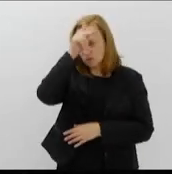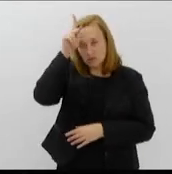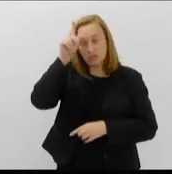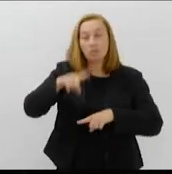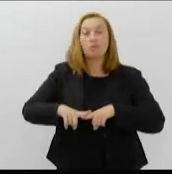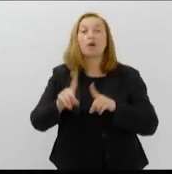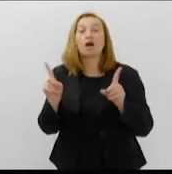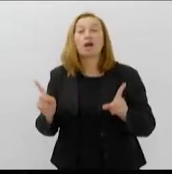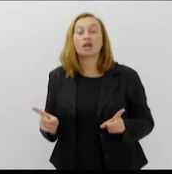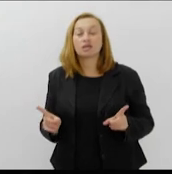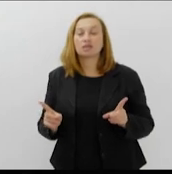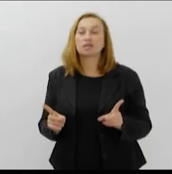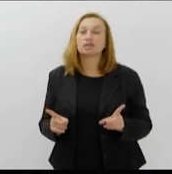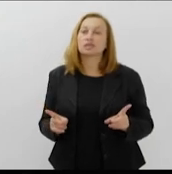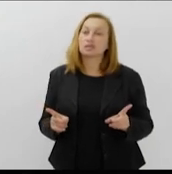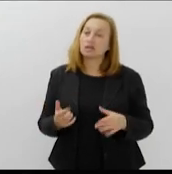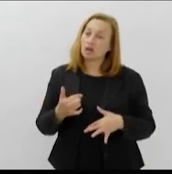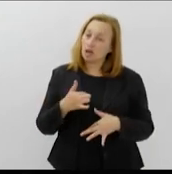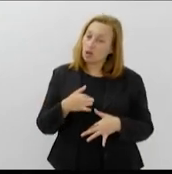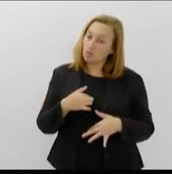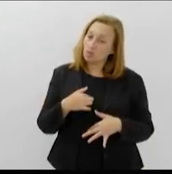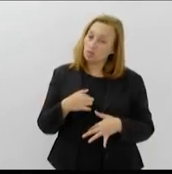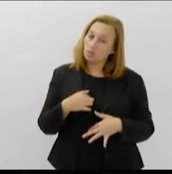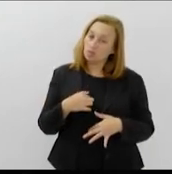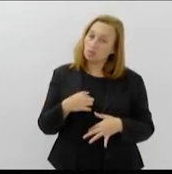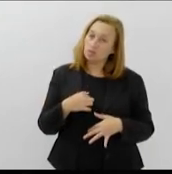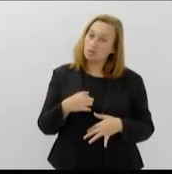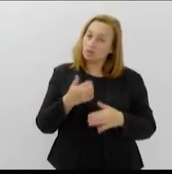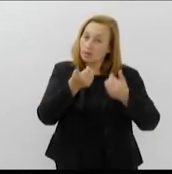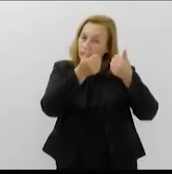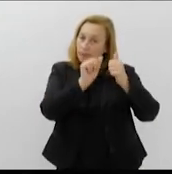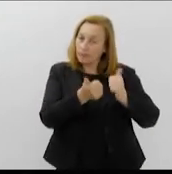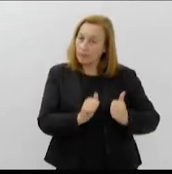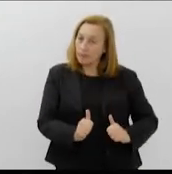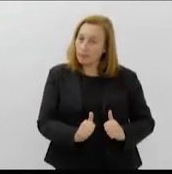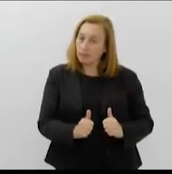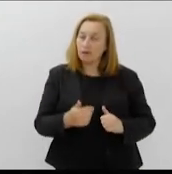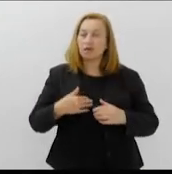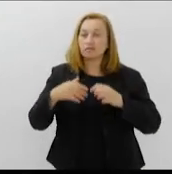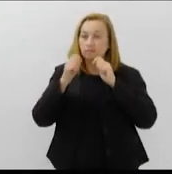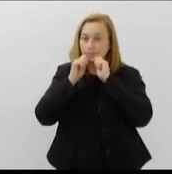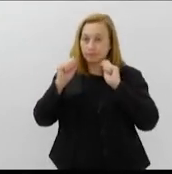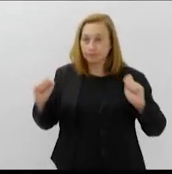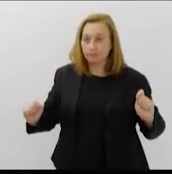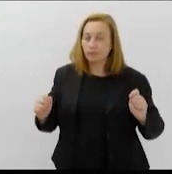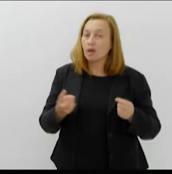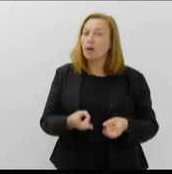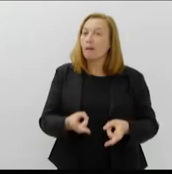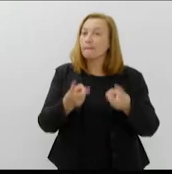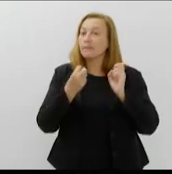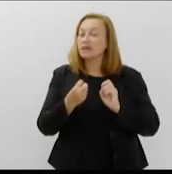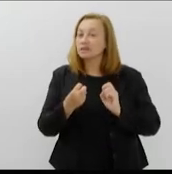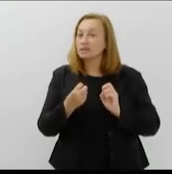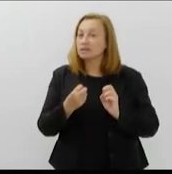Mas eu fiz uma checagem por meio da minha assessoria e percebi que o repasse